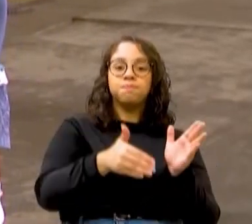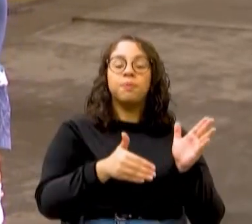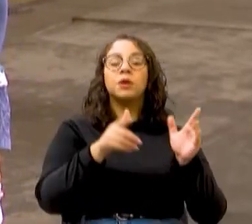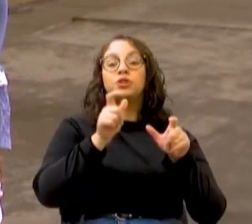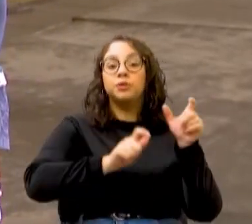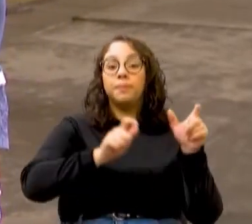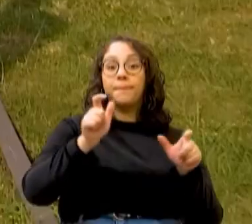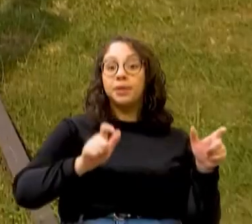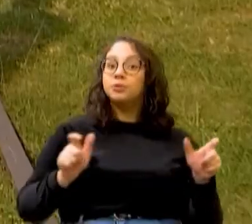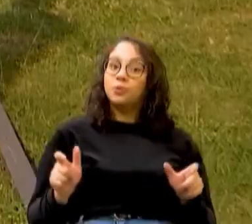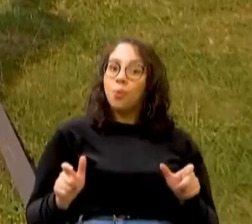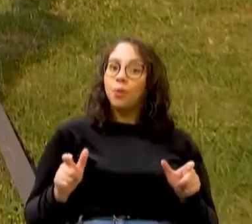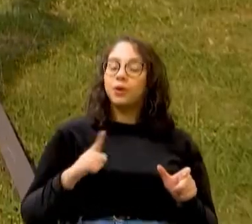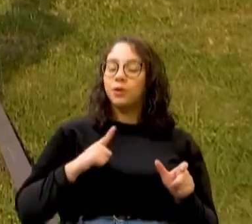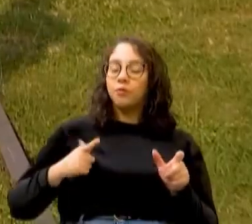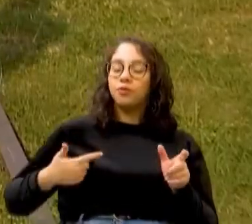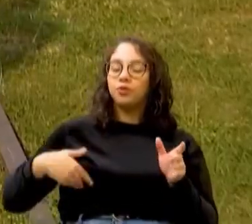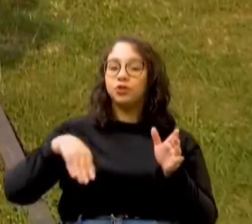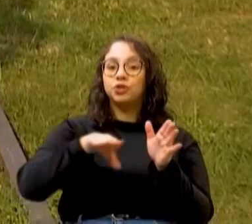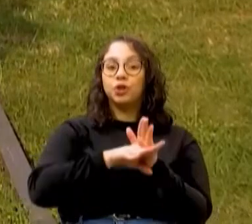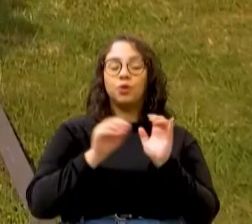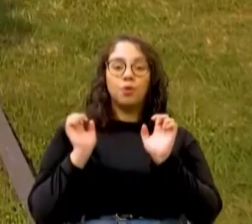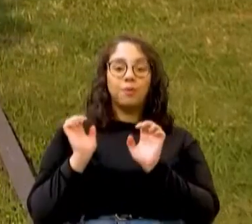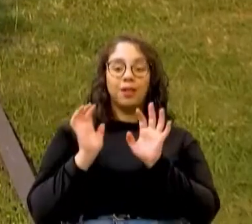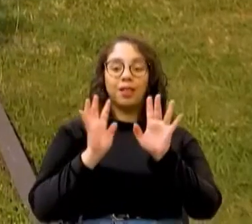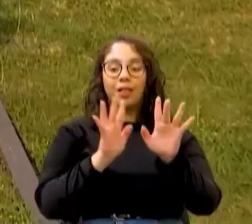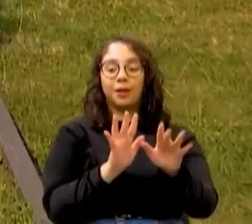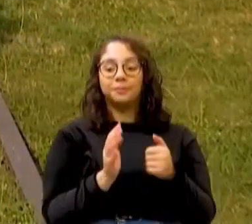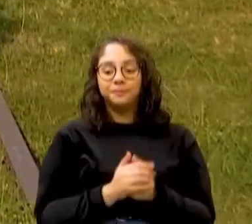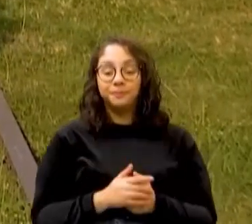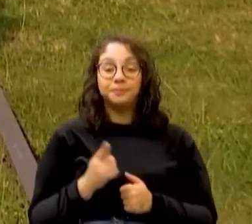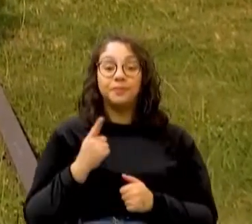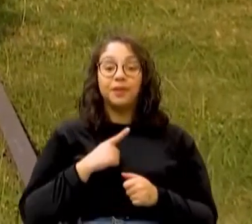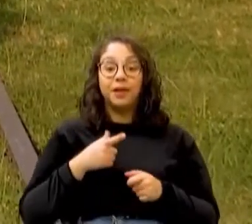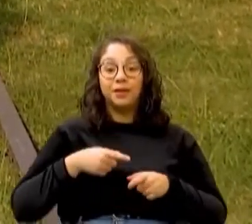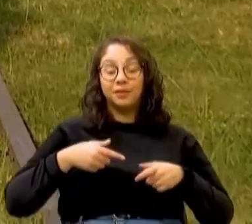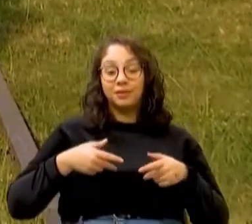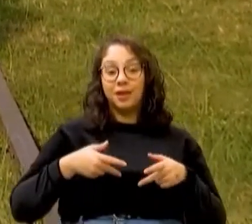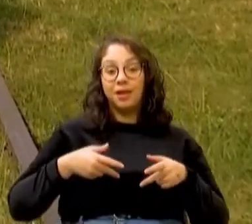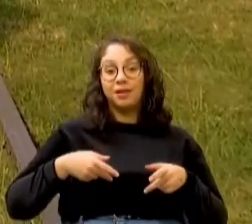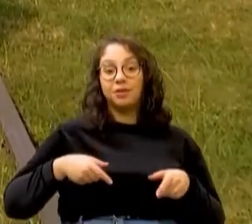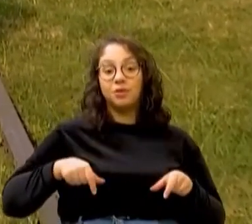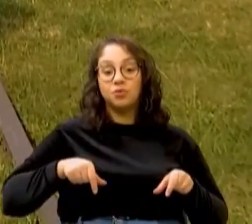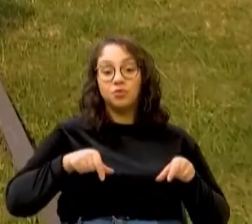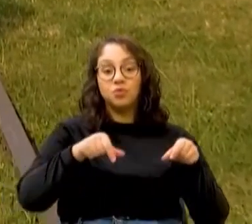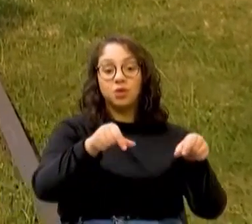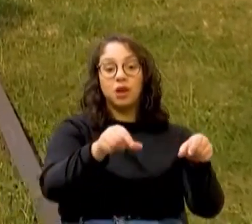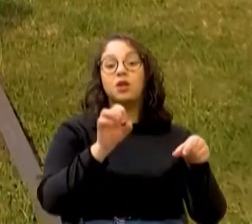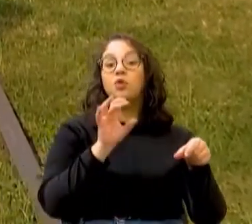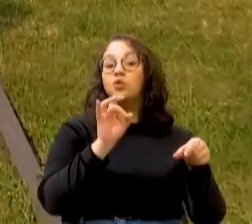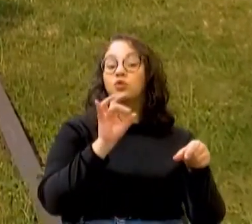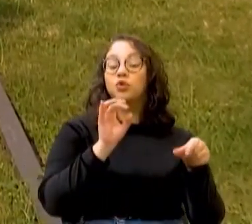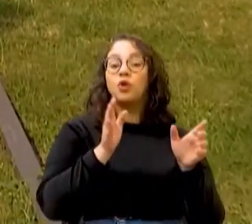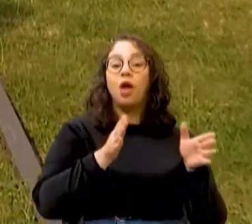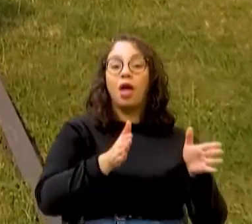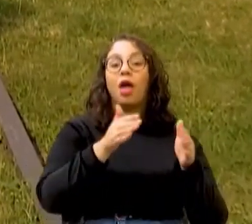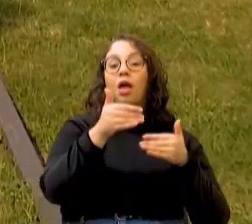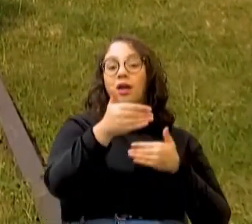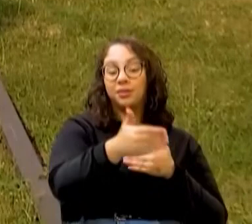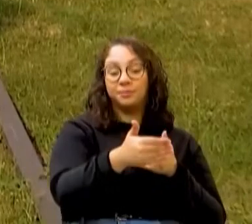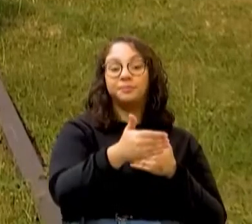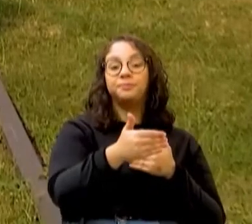geral no século XIX e para encerrar nós temos aqui os trilhos que hoje somente o trem de carga que passa